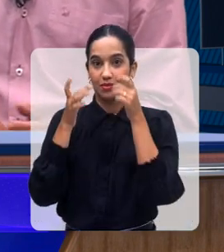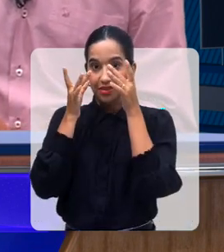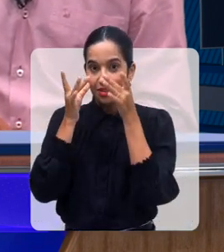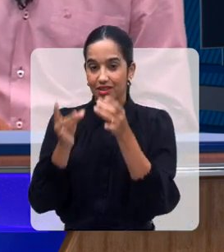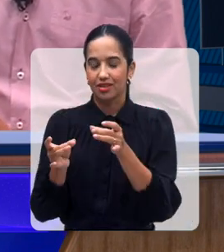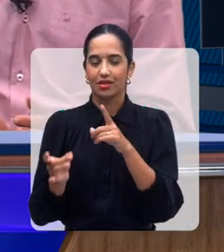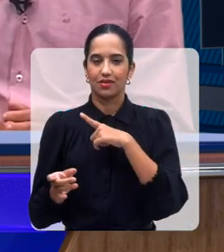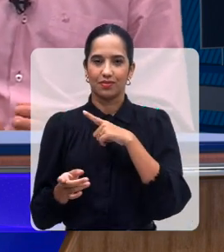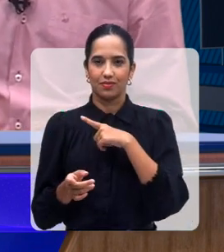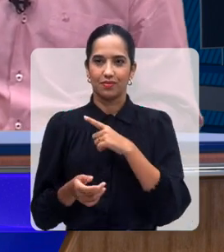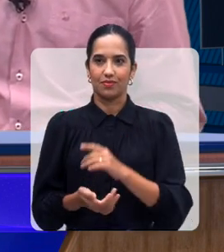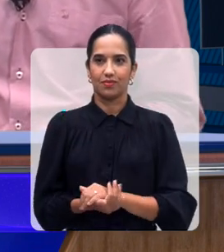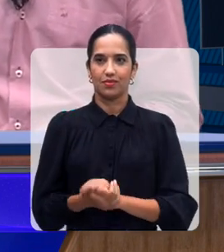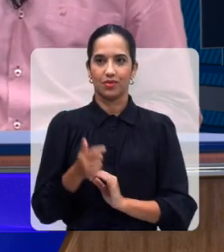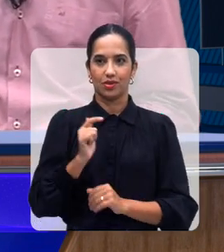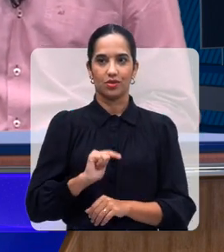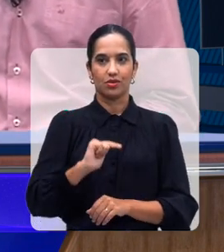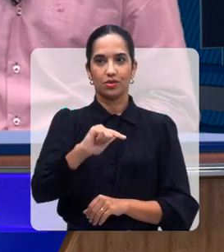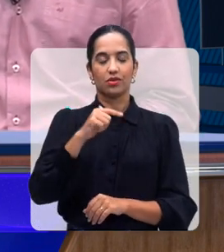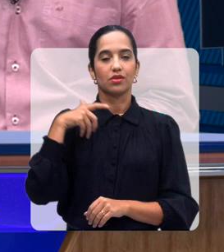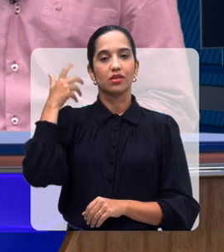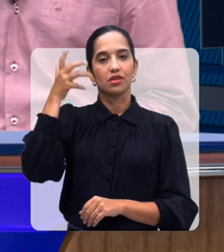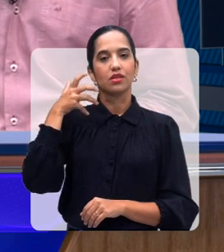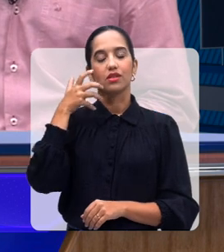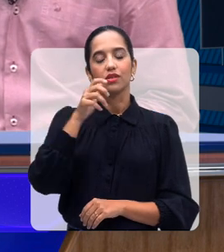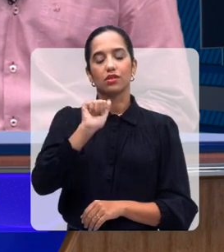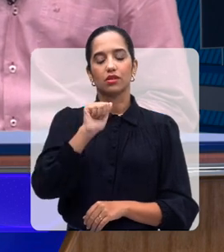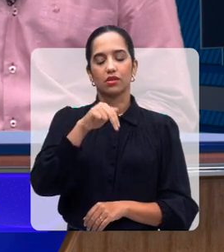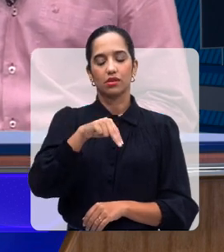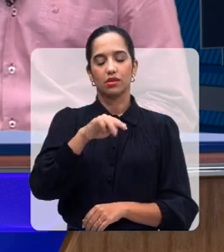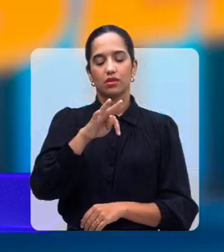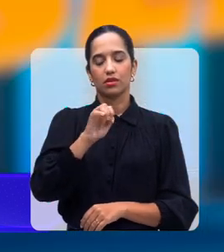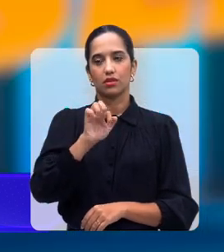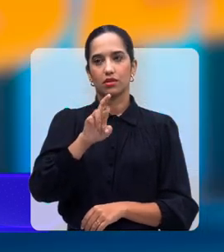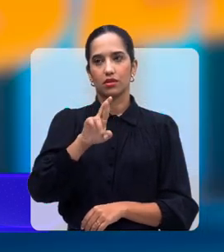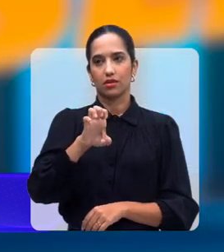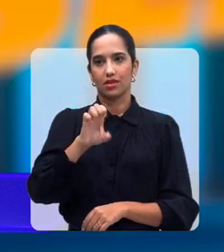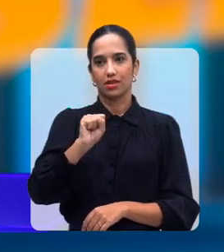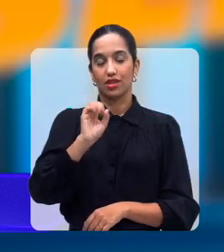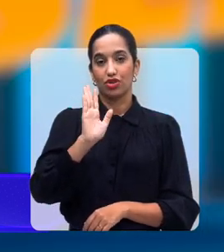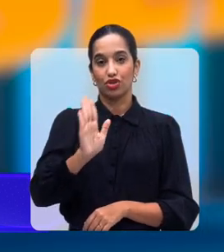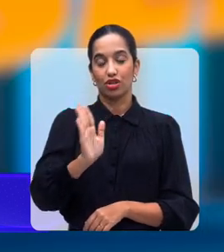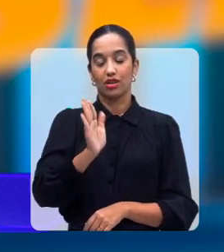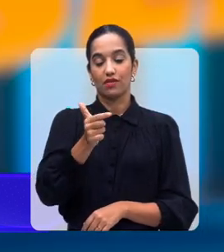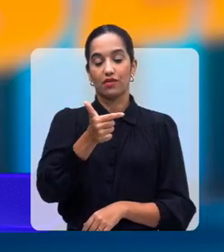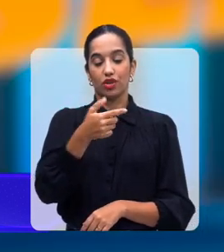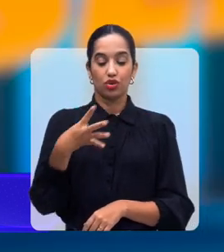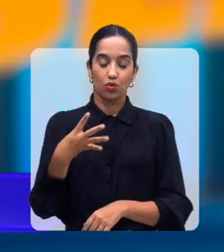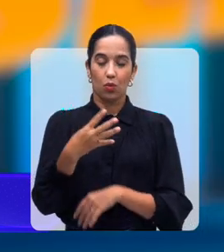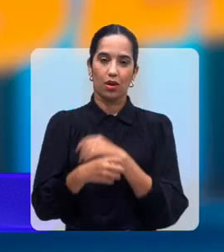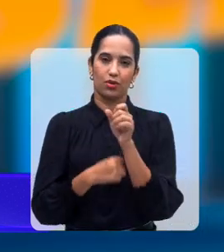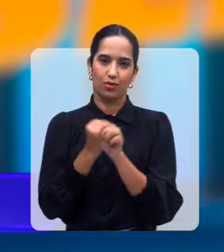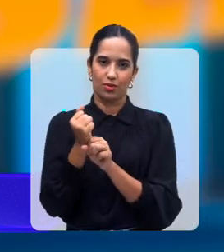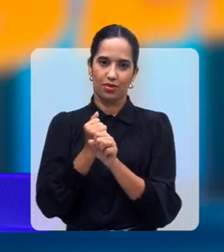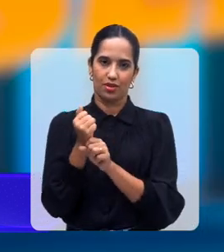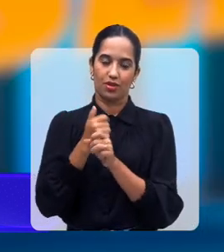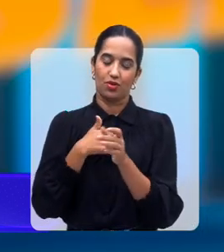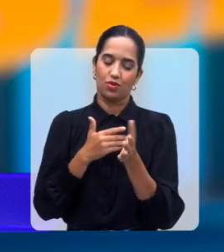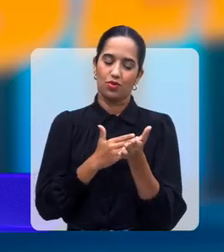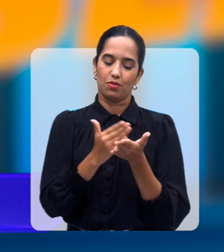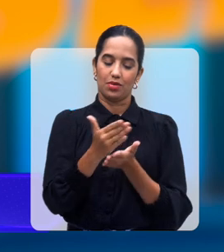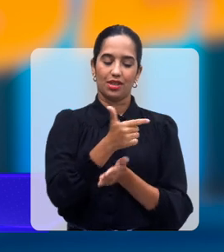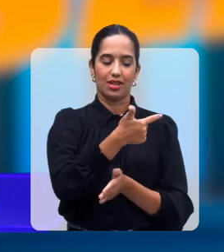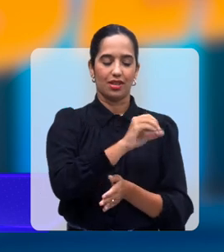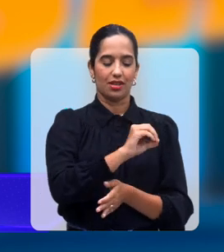continuar acompanhando? Eu continuo na Rádio Antares, estou com 24 anos lá. Entrei em 2000